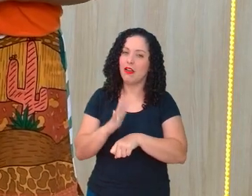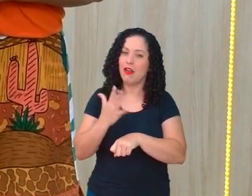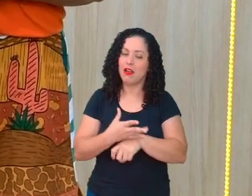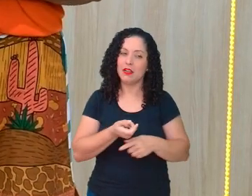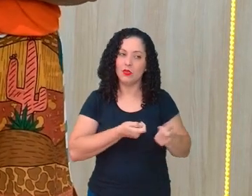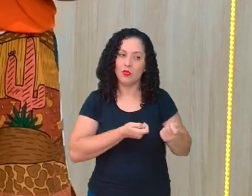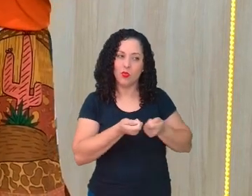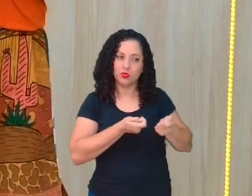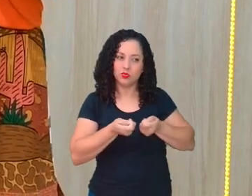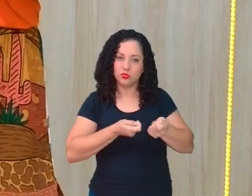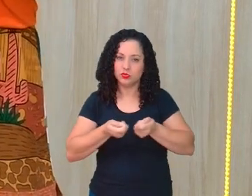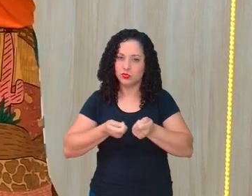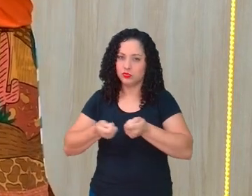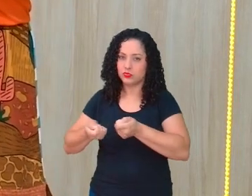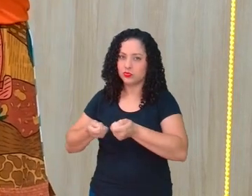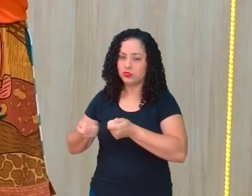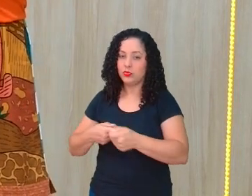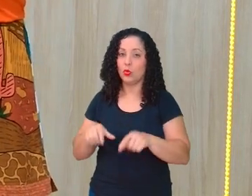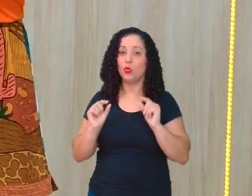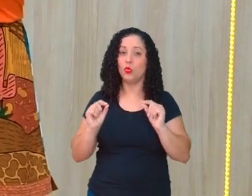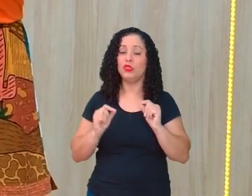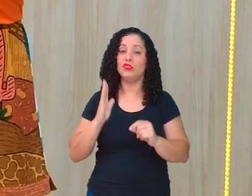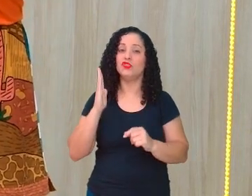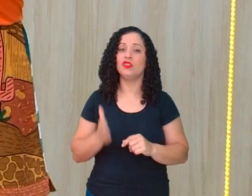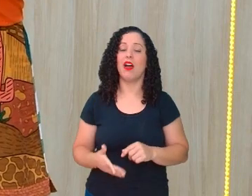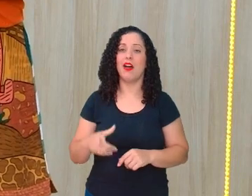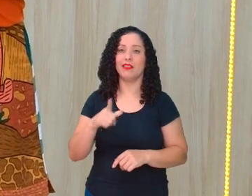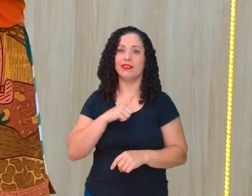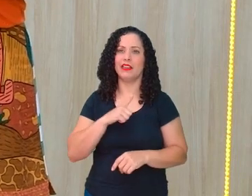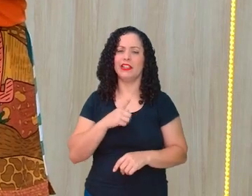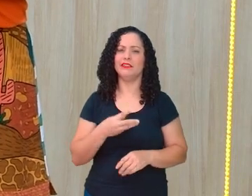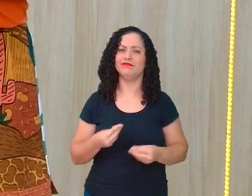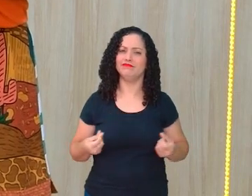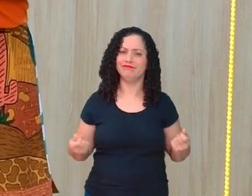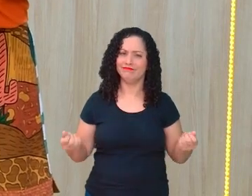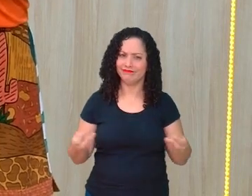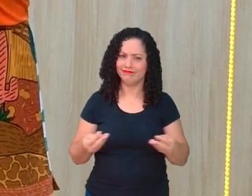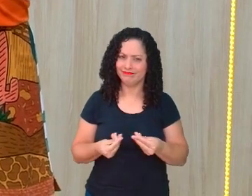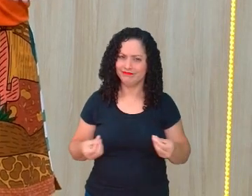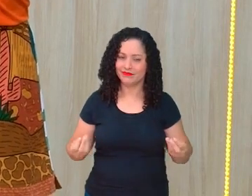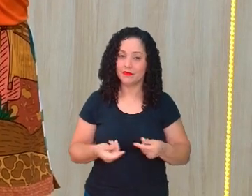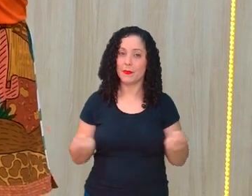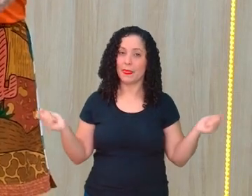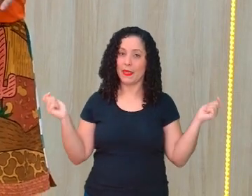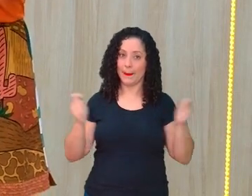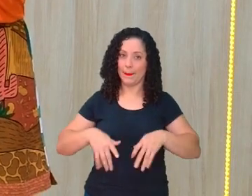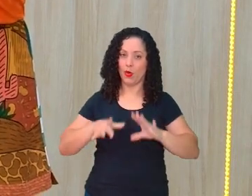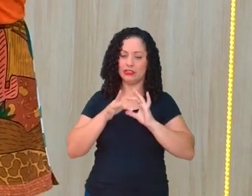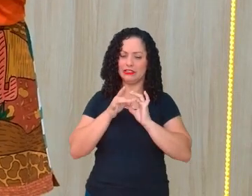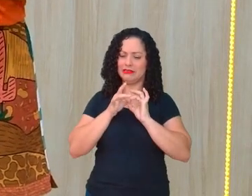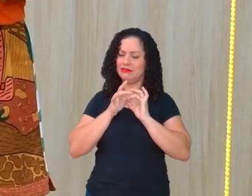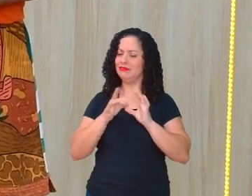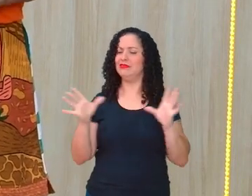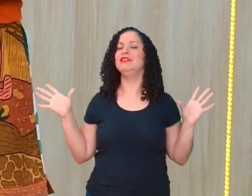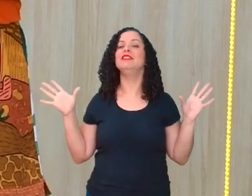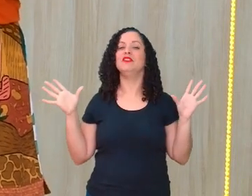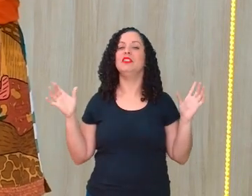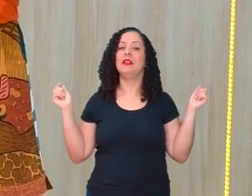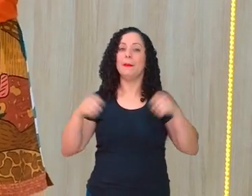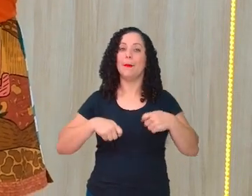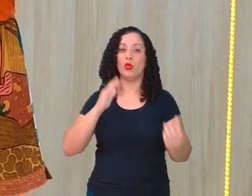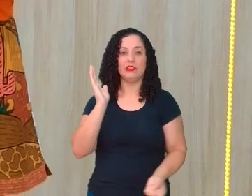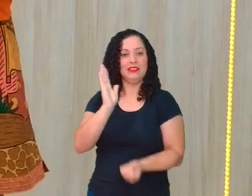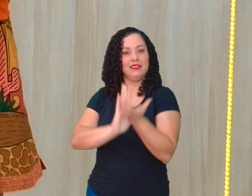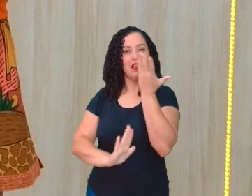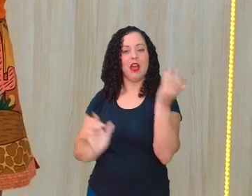domina aquilo que ele já fez, ele já está com aquilo dominado, aí ele pode se soltar, ele pode criar em cima, ele